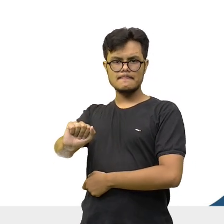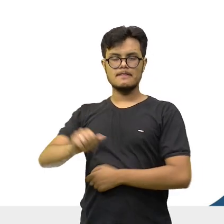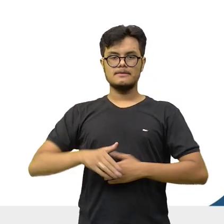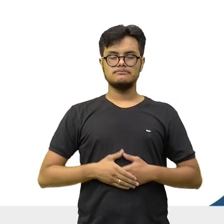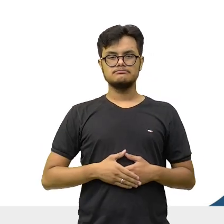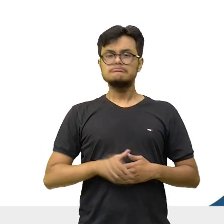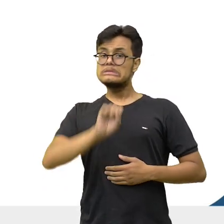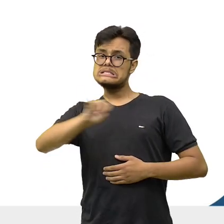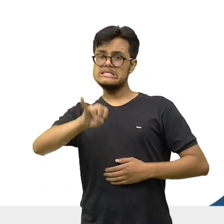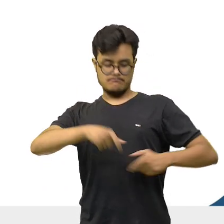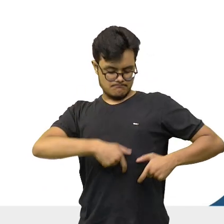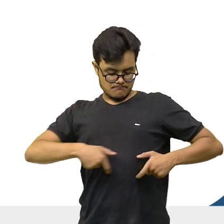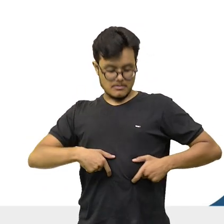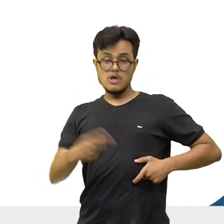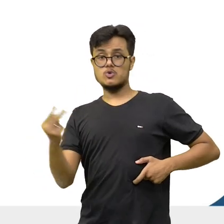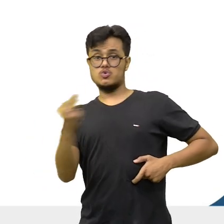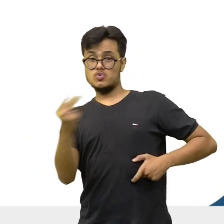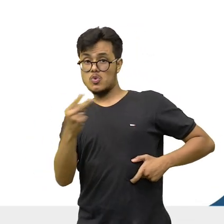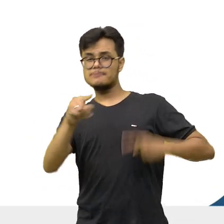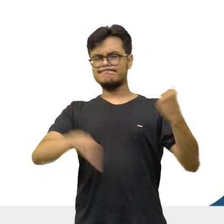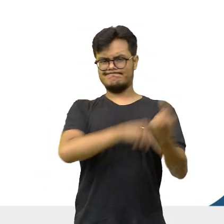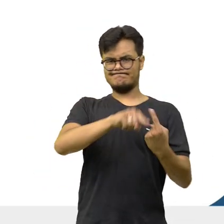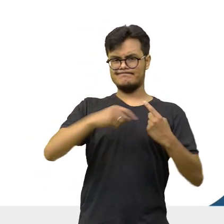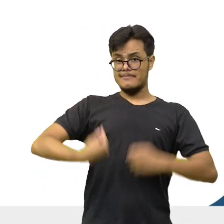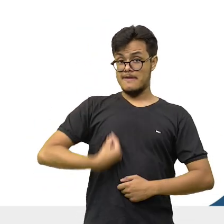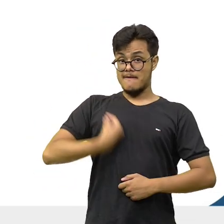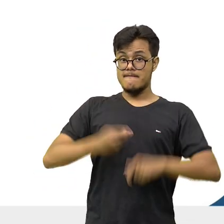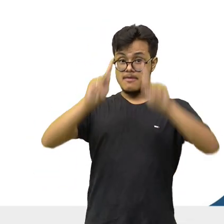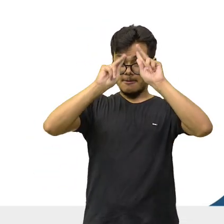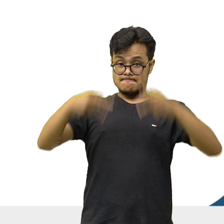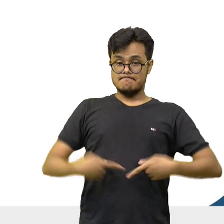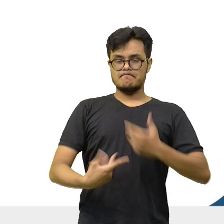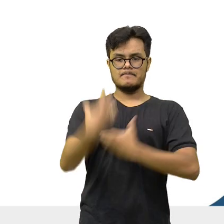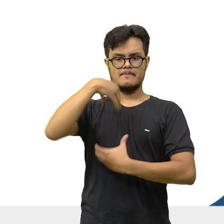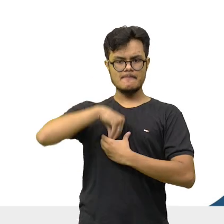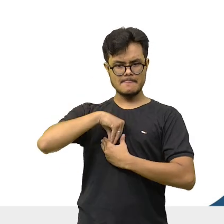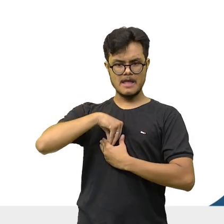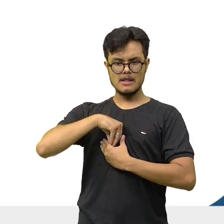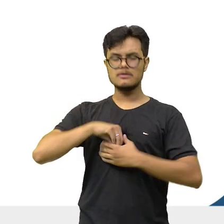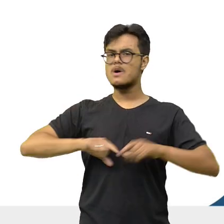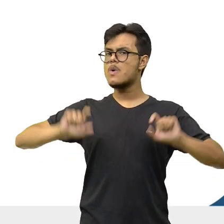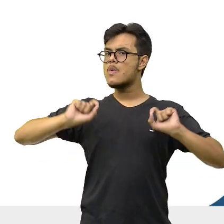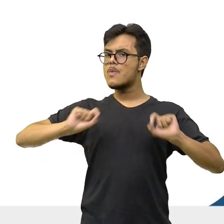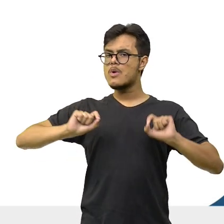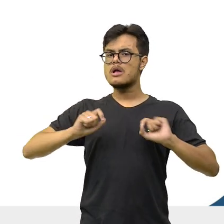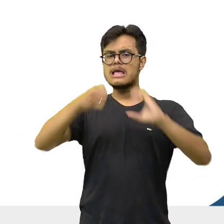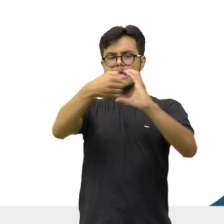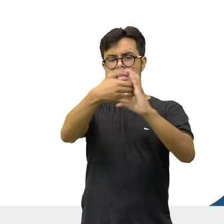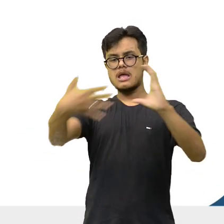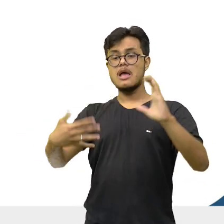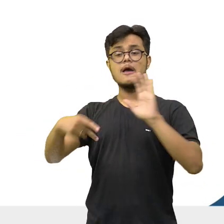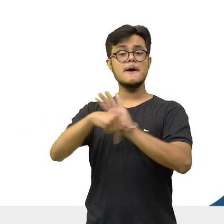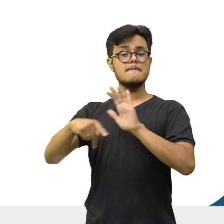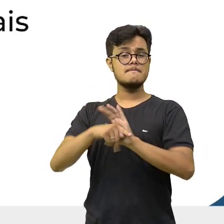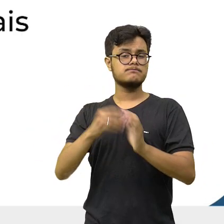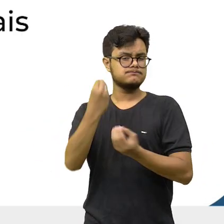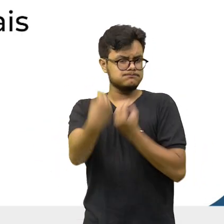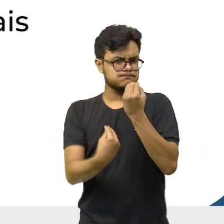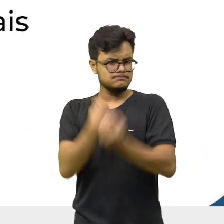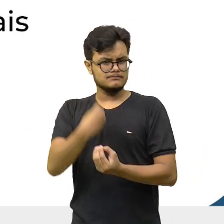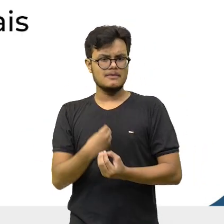função do pâncreas, que está relacionada aos tipos glandulares, classifica-o